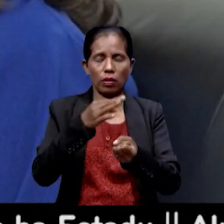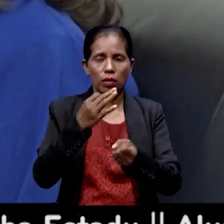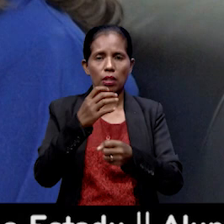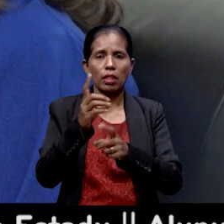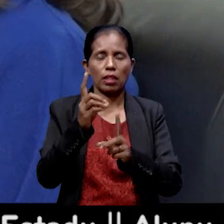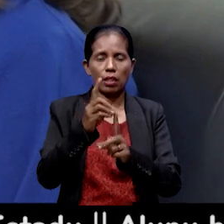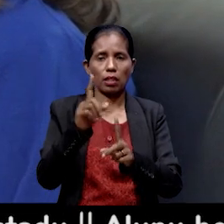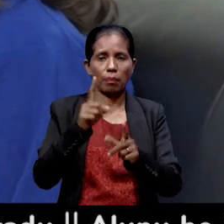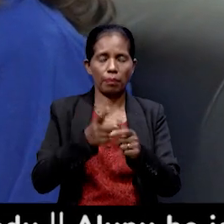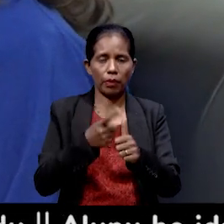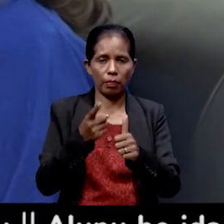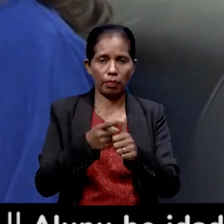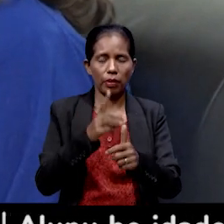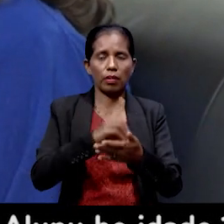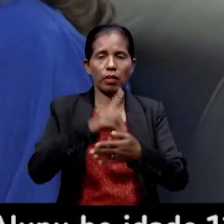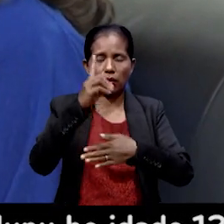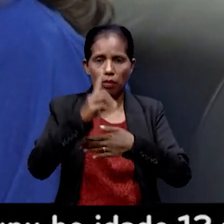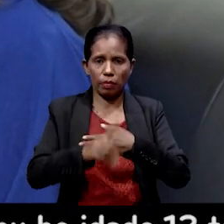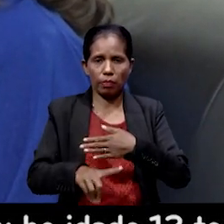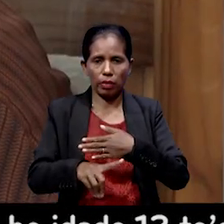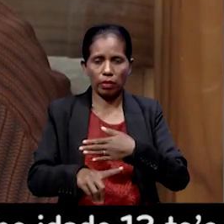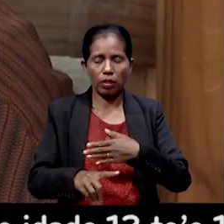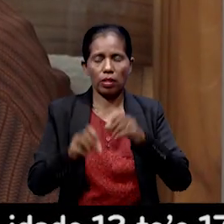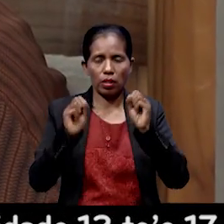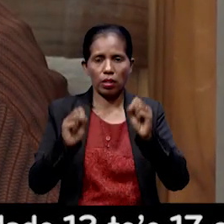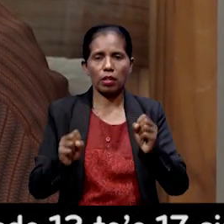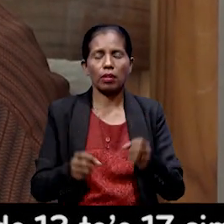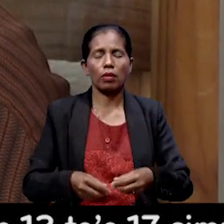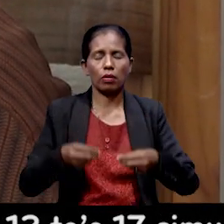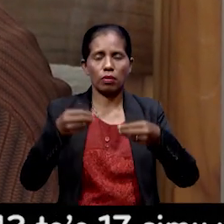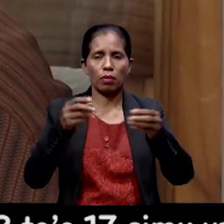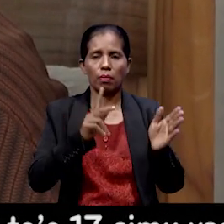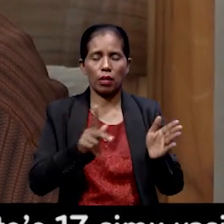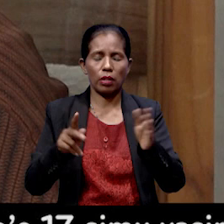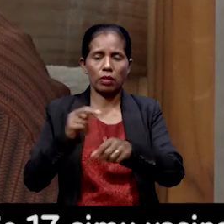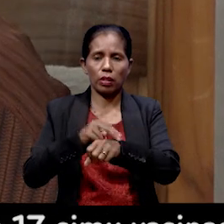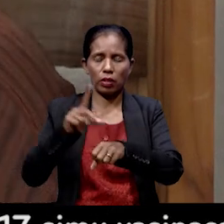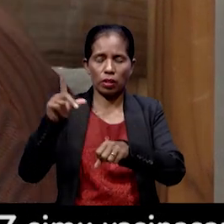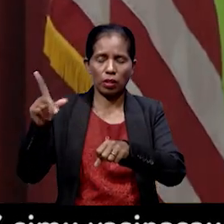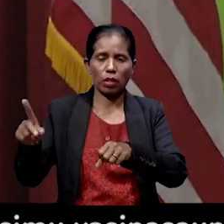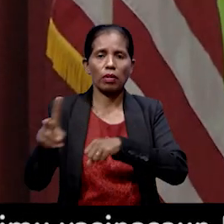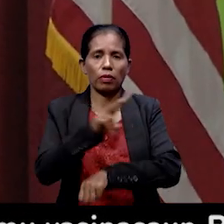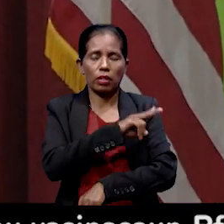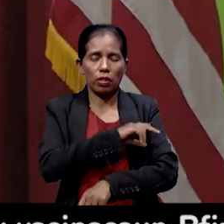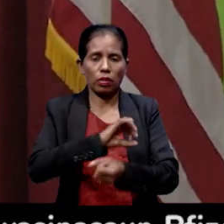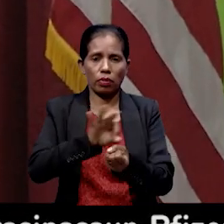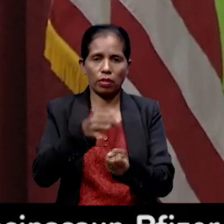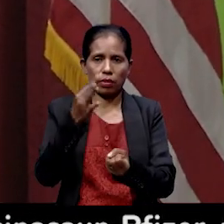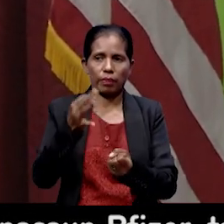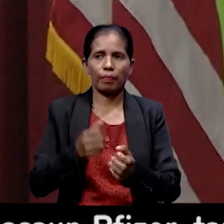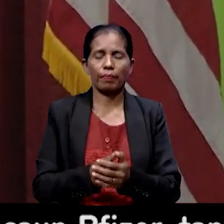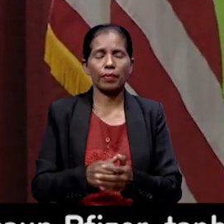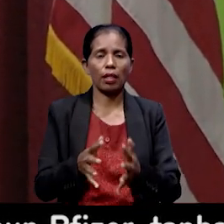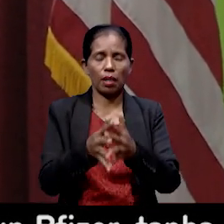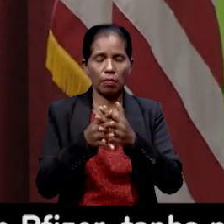loron dahulu e a desenvolvimento operacionalização no entrega plano nacional distribuição vacina COVID-19. Estados